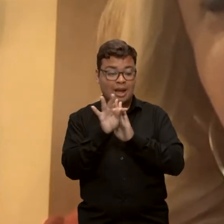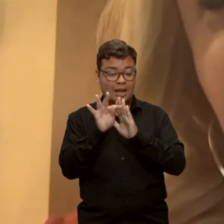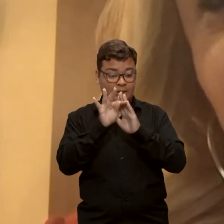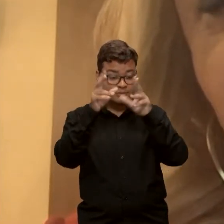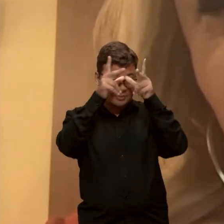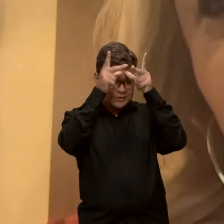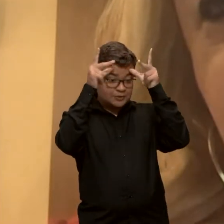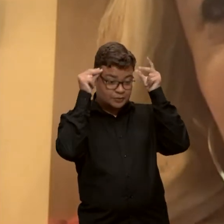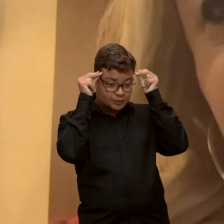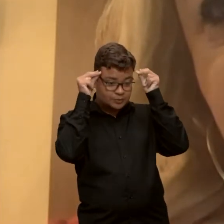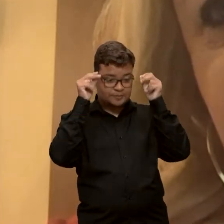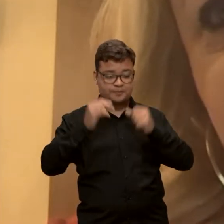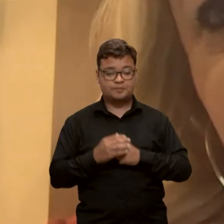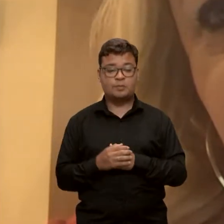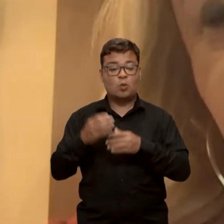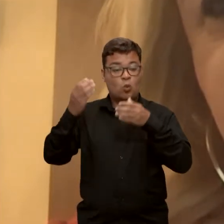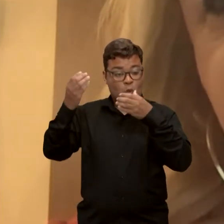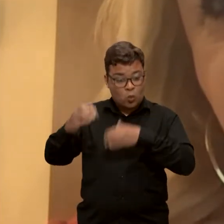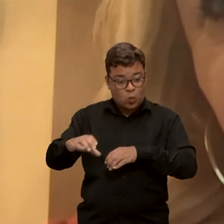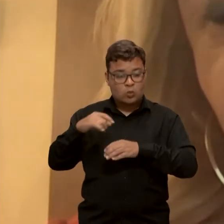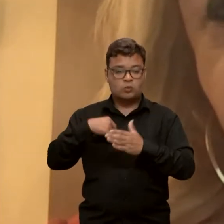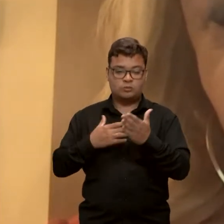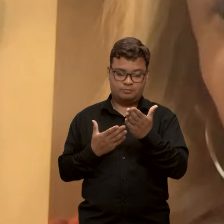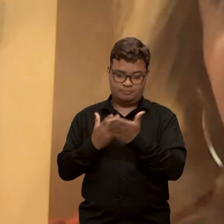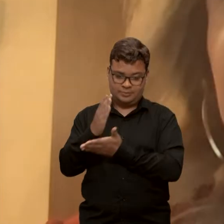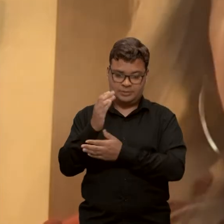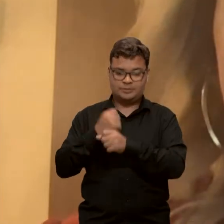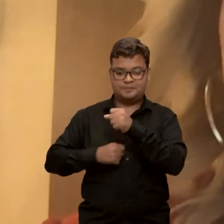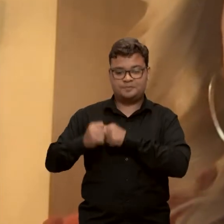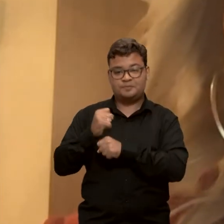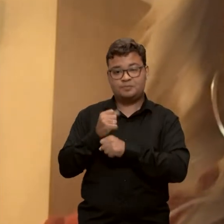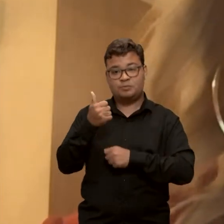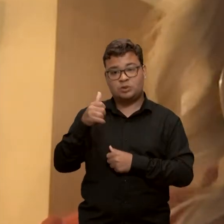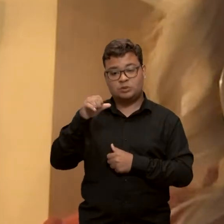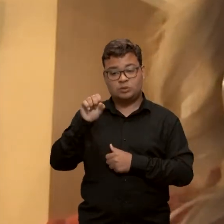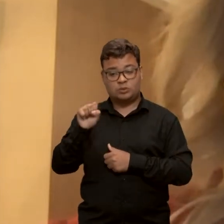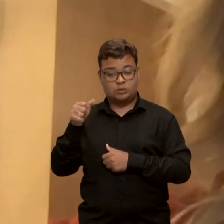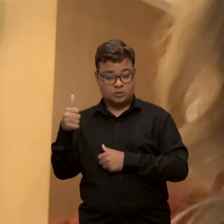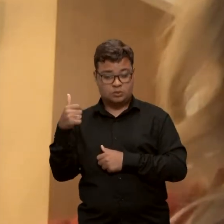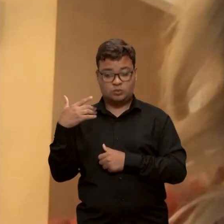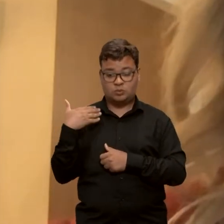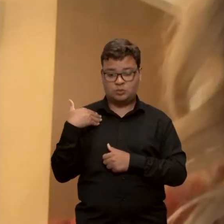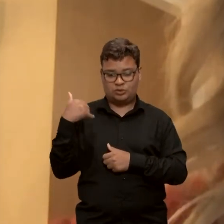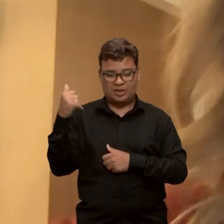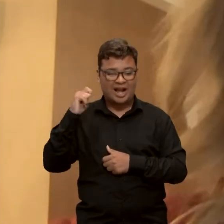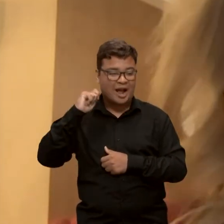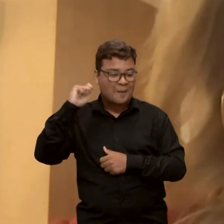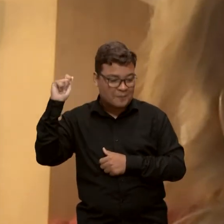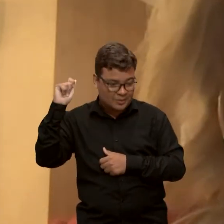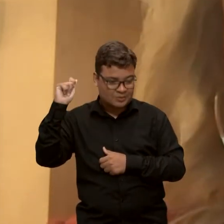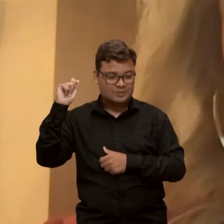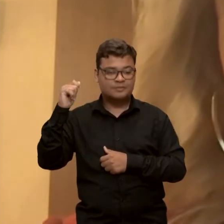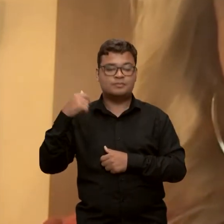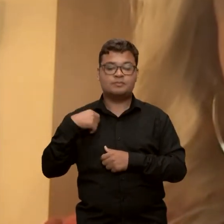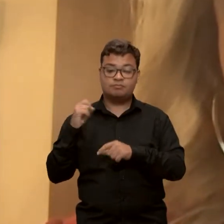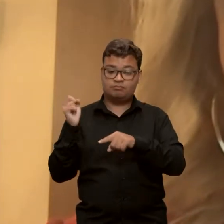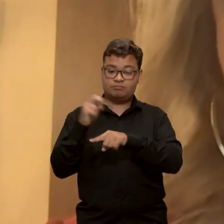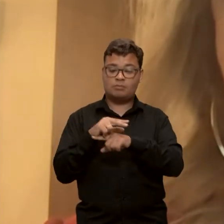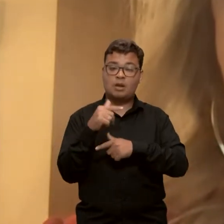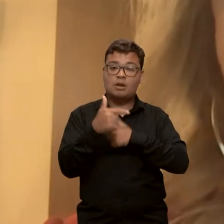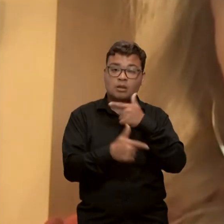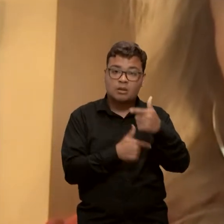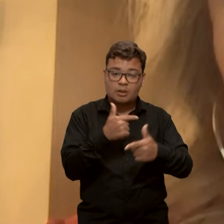E aí fiz o concurso, passei em 81, eu fui chamada, abril de 81, para trabalhar no Hospital das